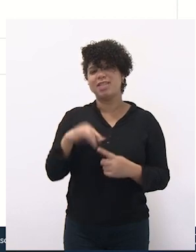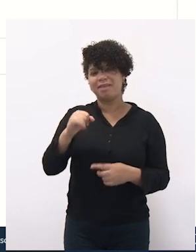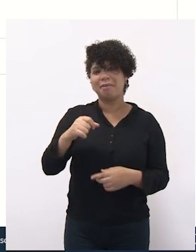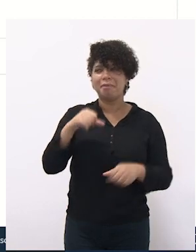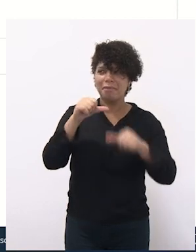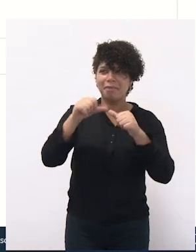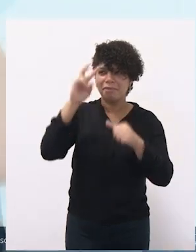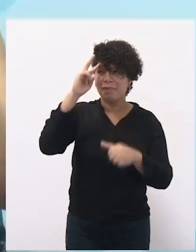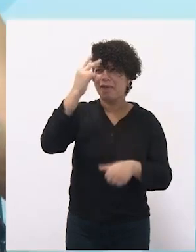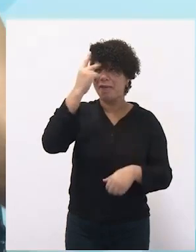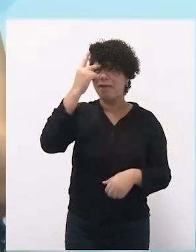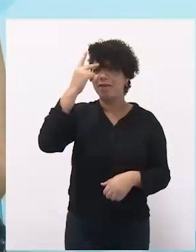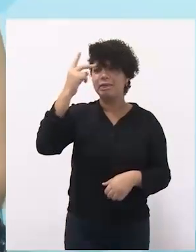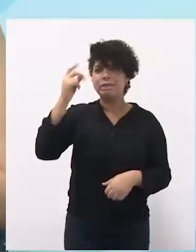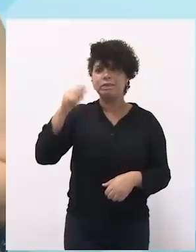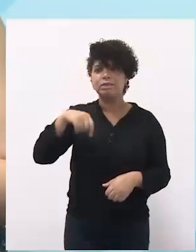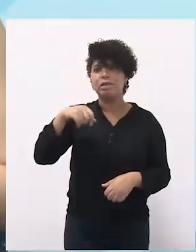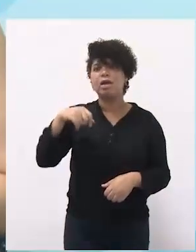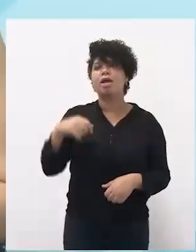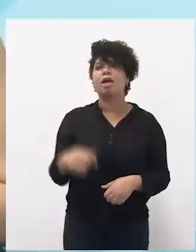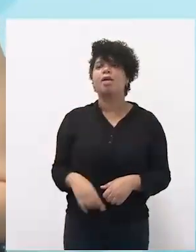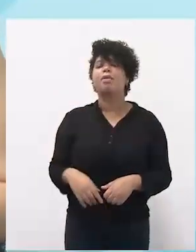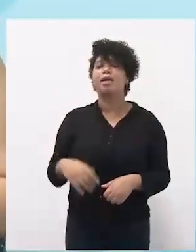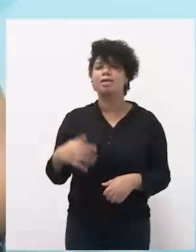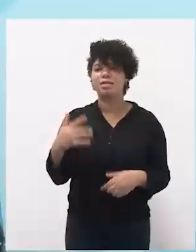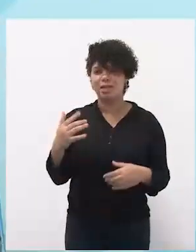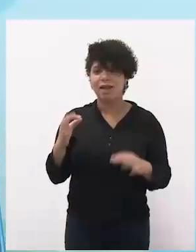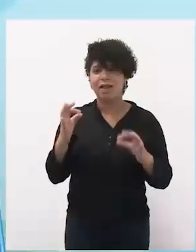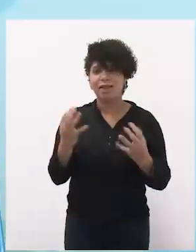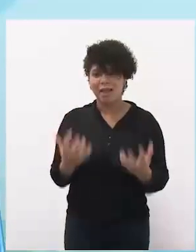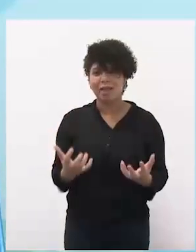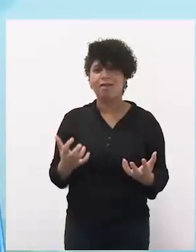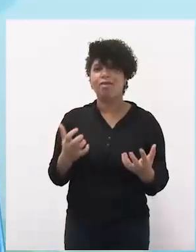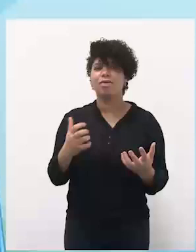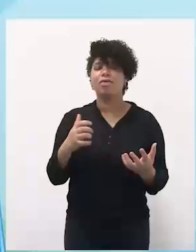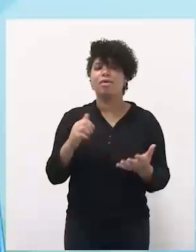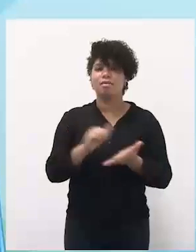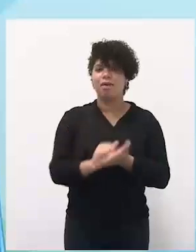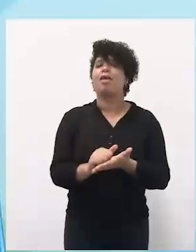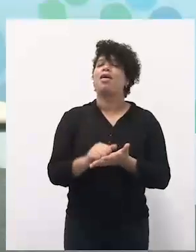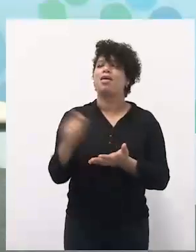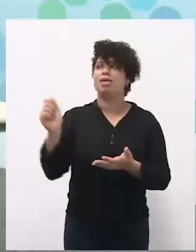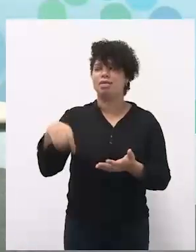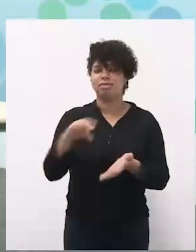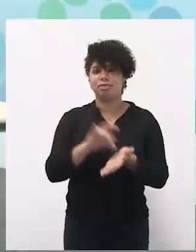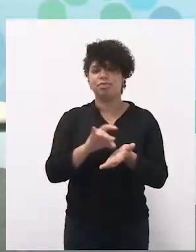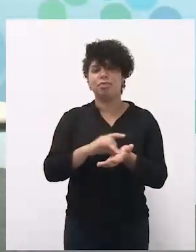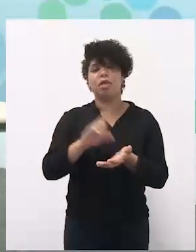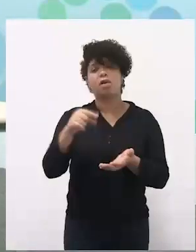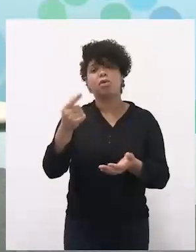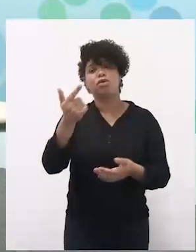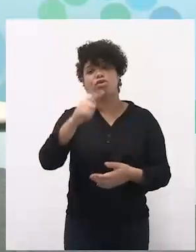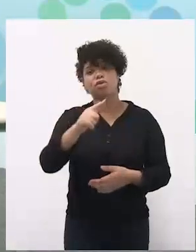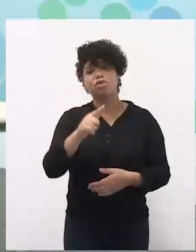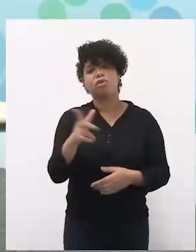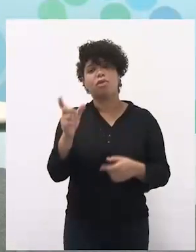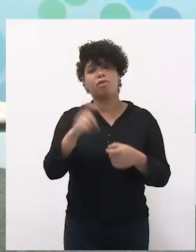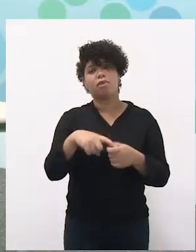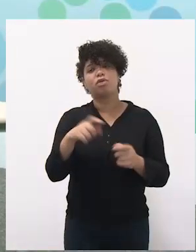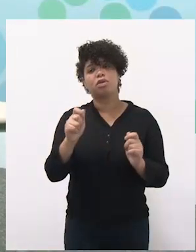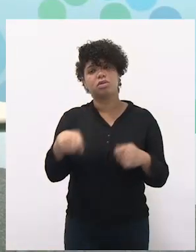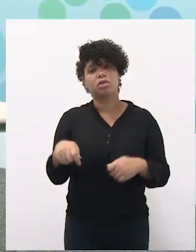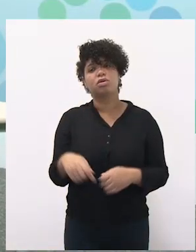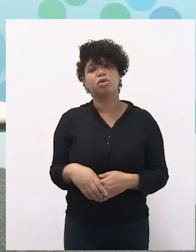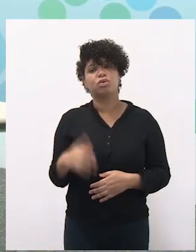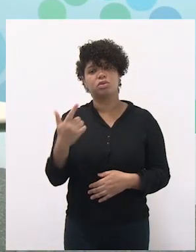que ter mesmo ciência que você quer apagar aquilo, né? E depois você pode restaurar, né? Sim. Vamos restaurar a nossa que a gente